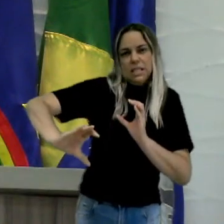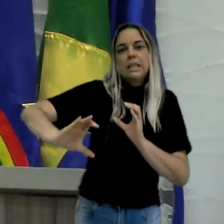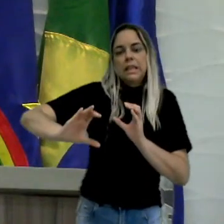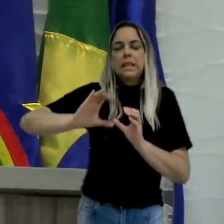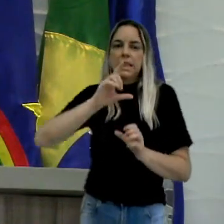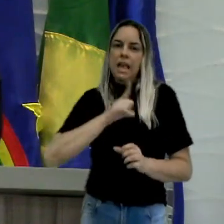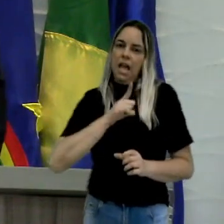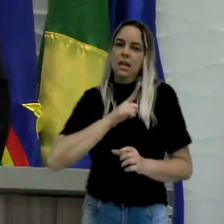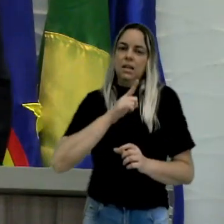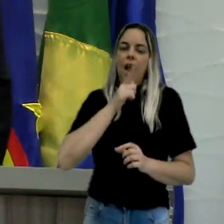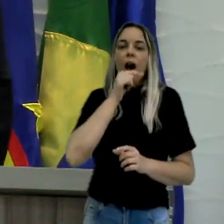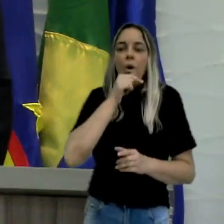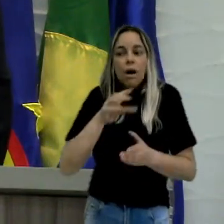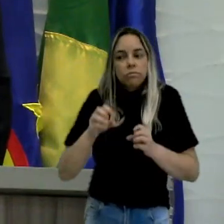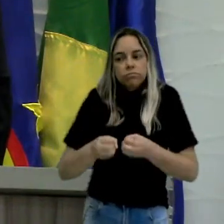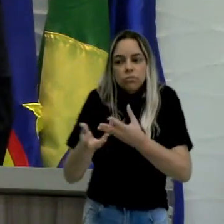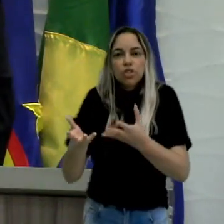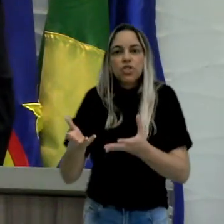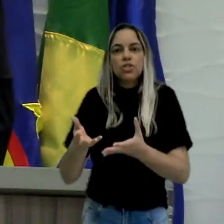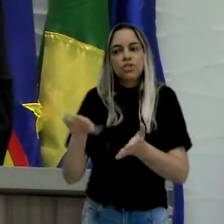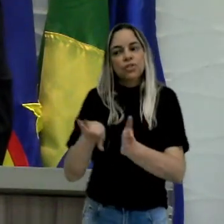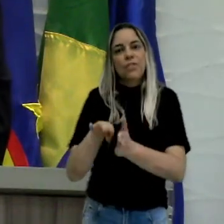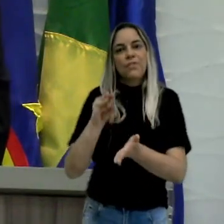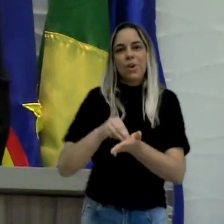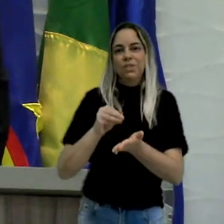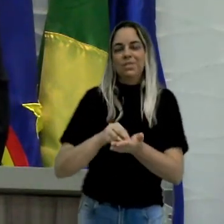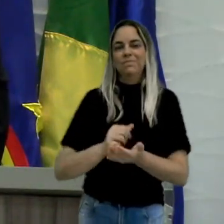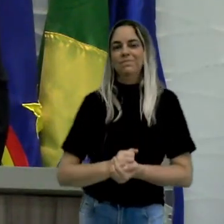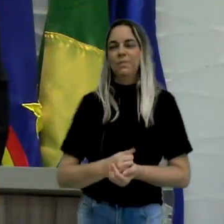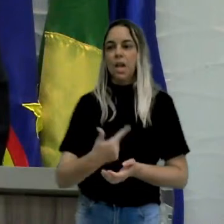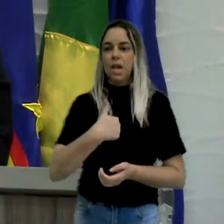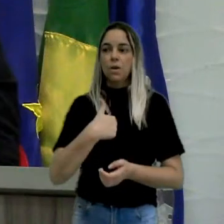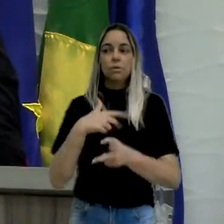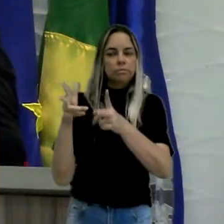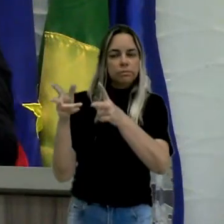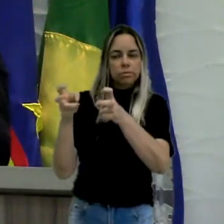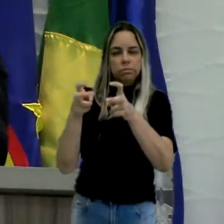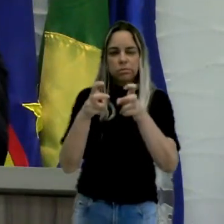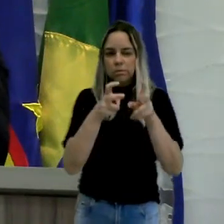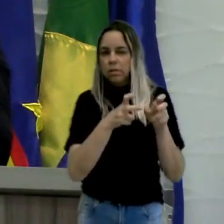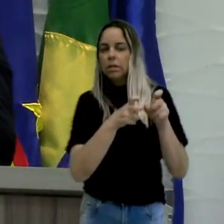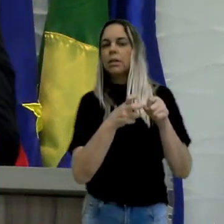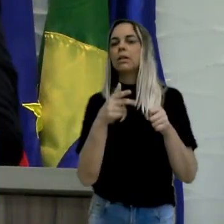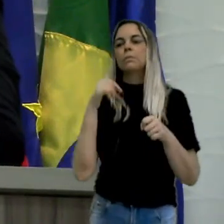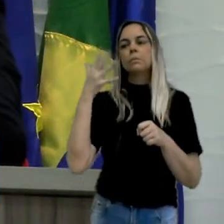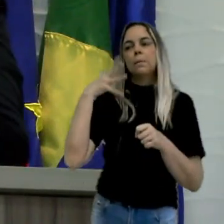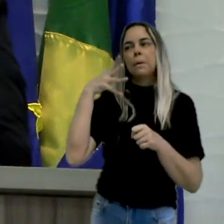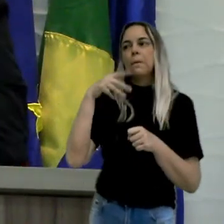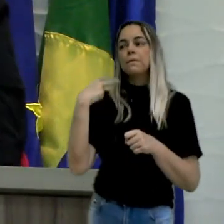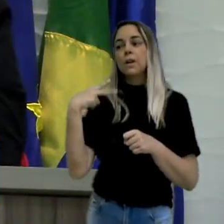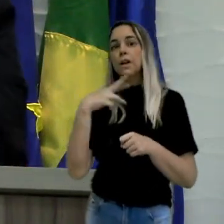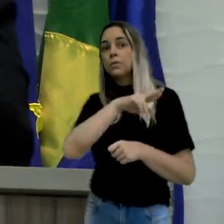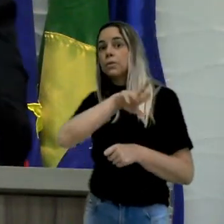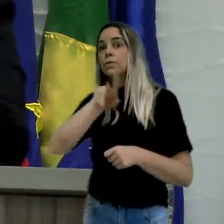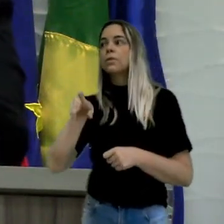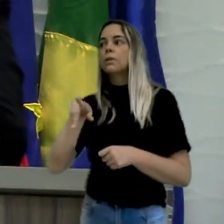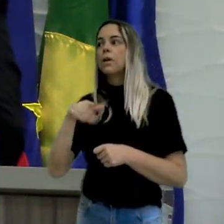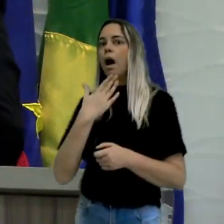localidade. Estava aqui escutando, senhor presidente, o discurso de cada vereador, e é muito interessante.